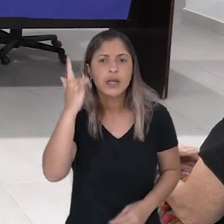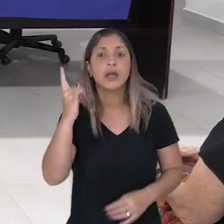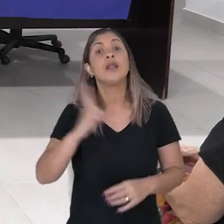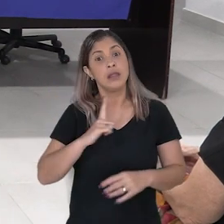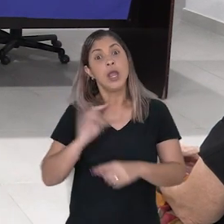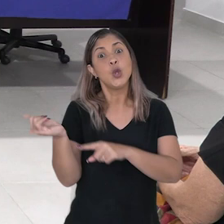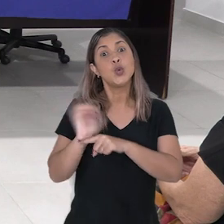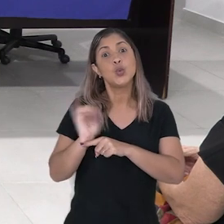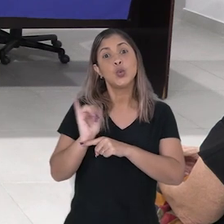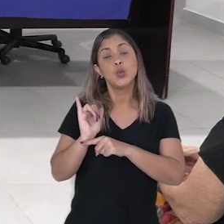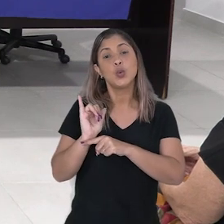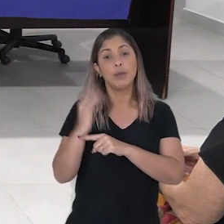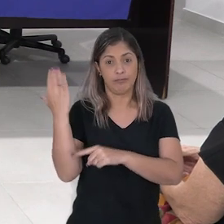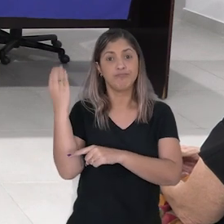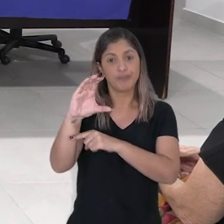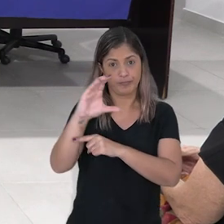YouTube. Tá?